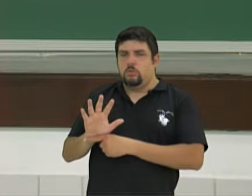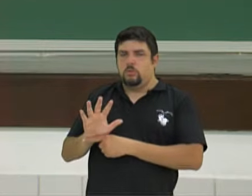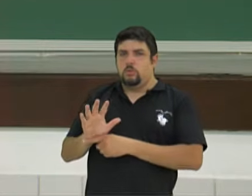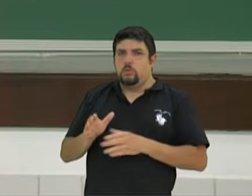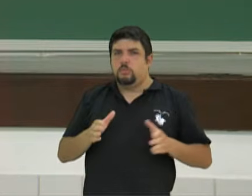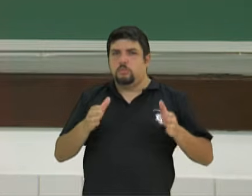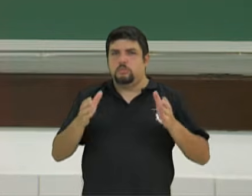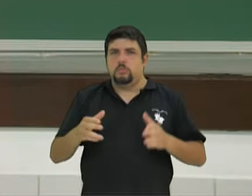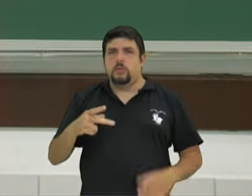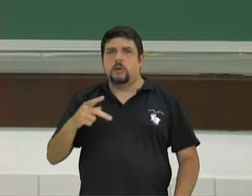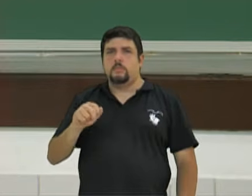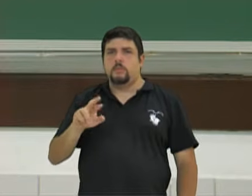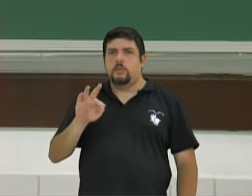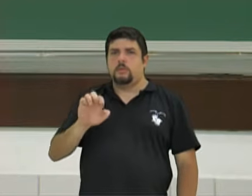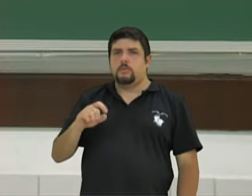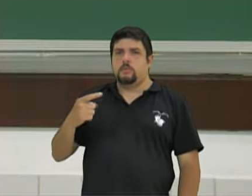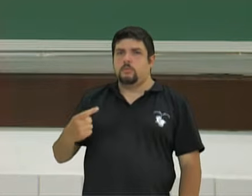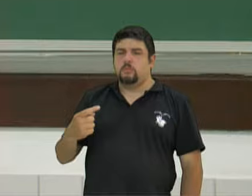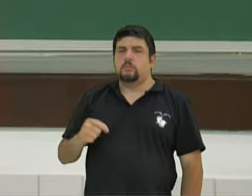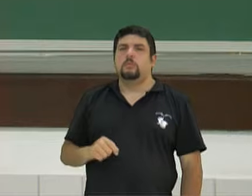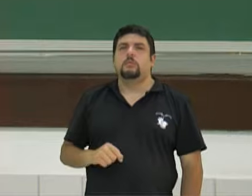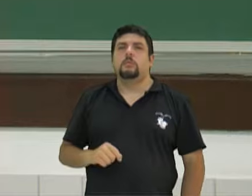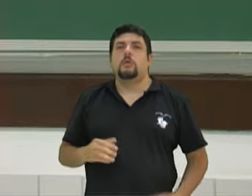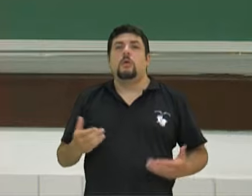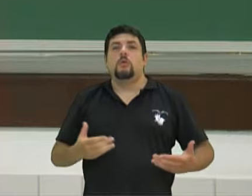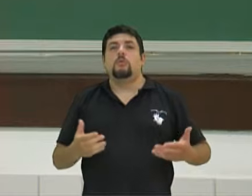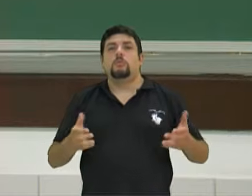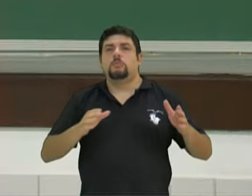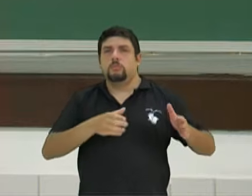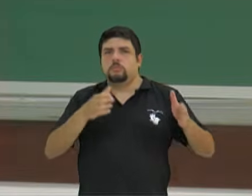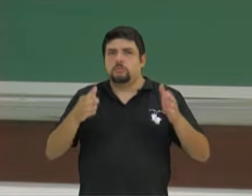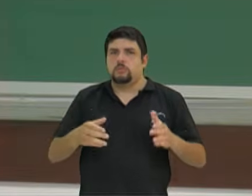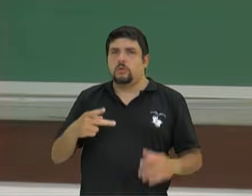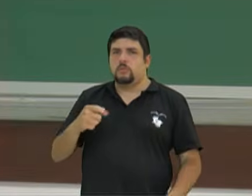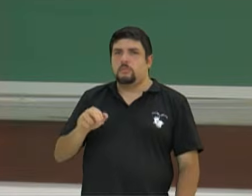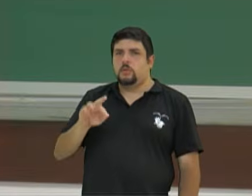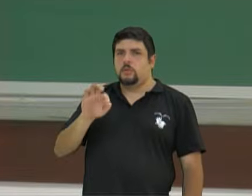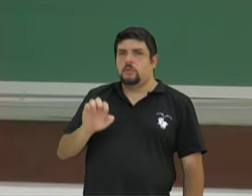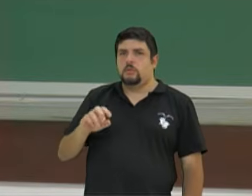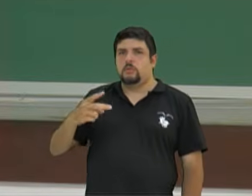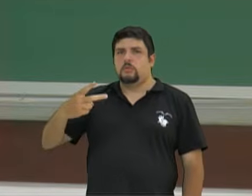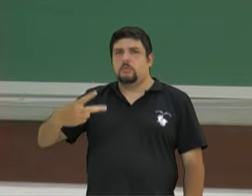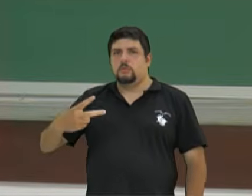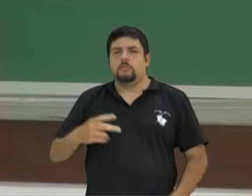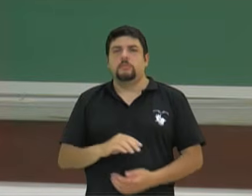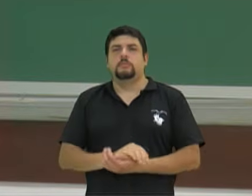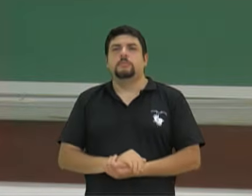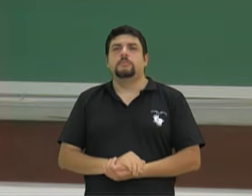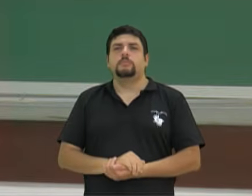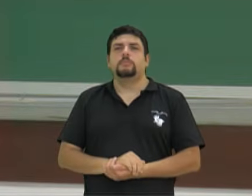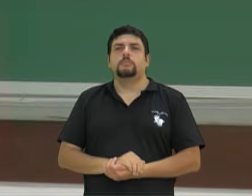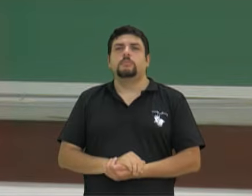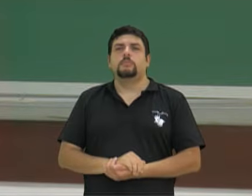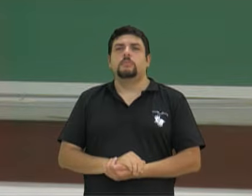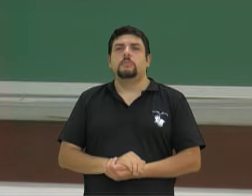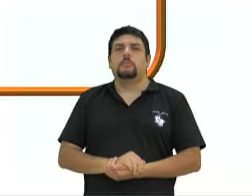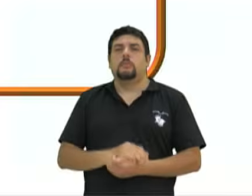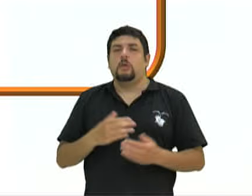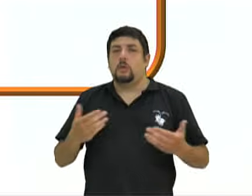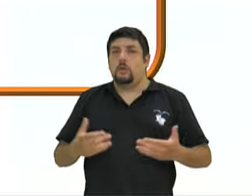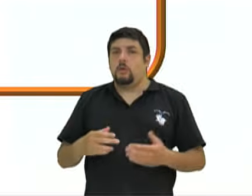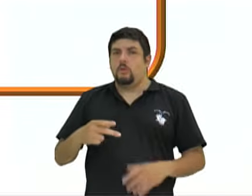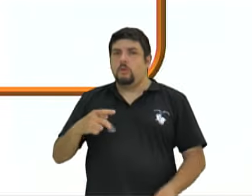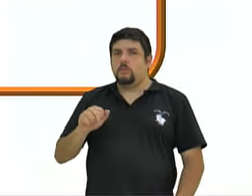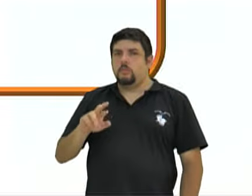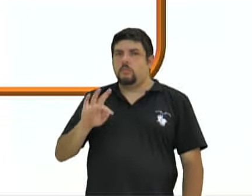verdade, tinha que ter umas 20 partes de cinema. Hoje a gente vai pegar uma parte 2, que a gente vai trabalhar numa outra sequência do cinema. Nesse segundo momento,